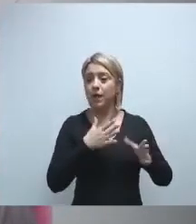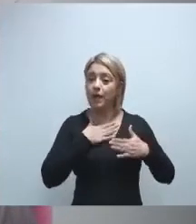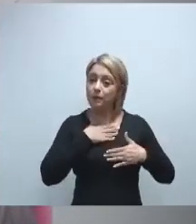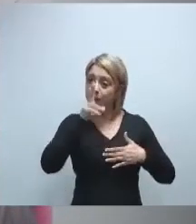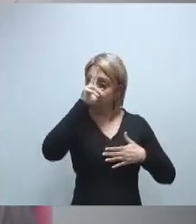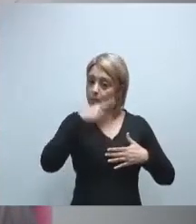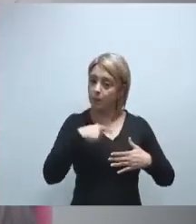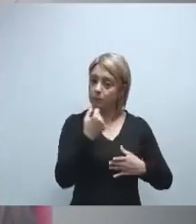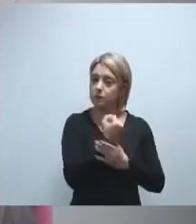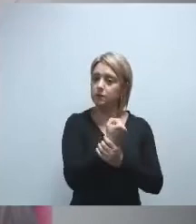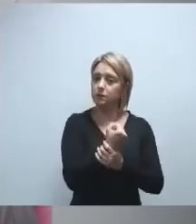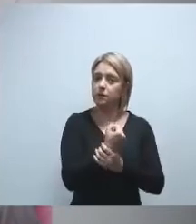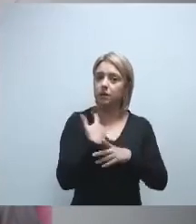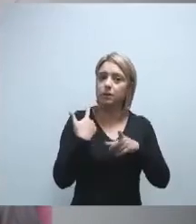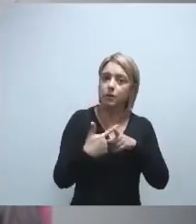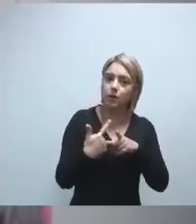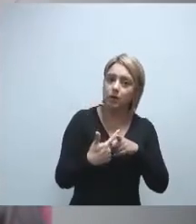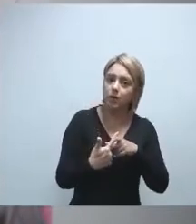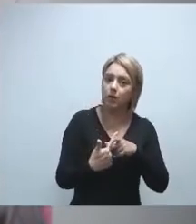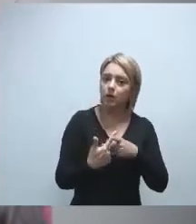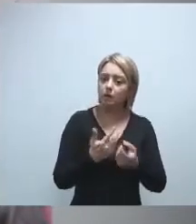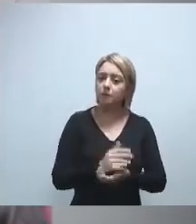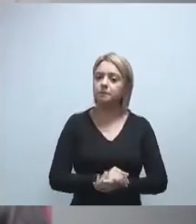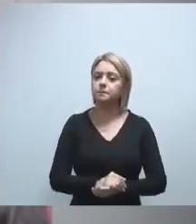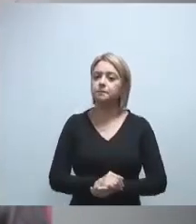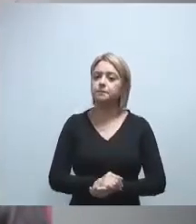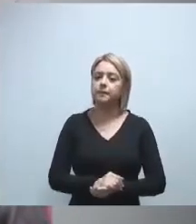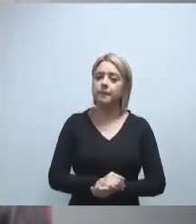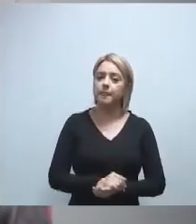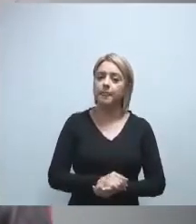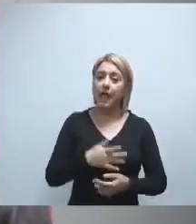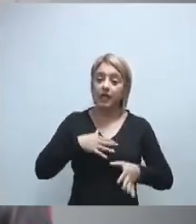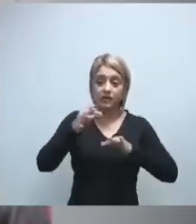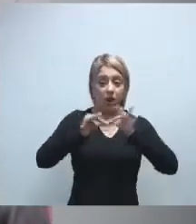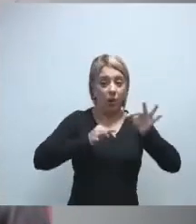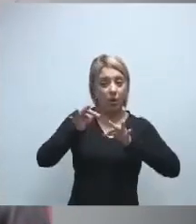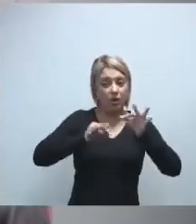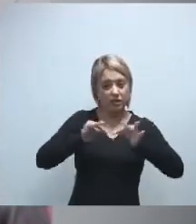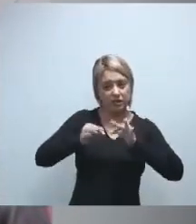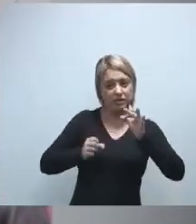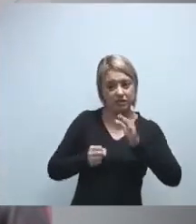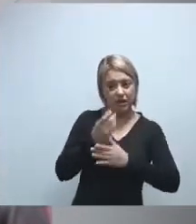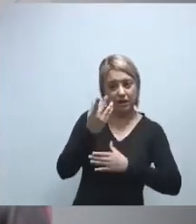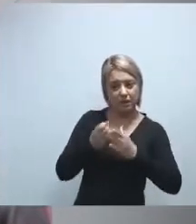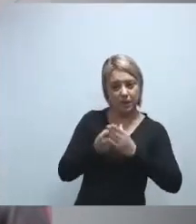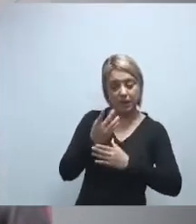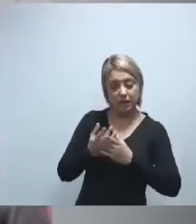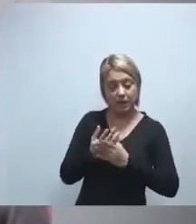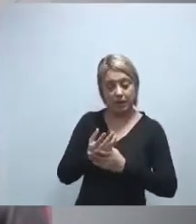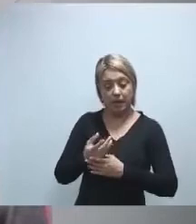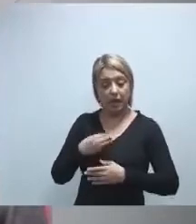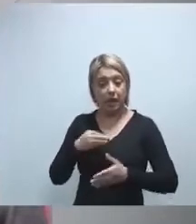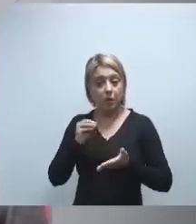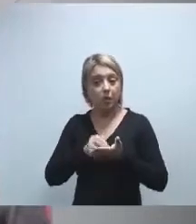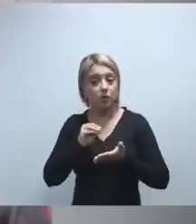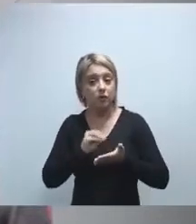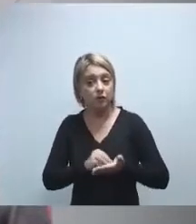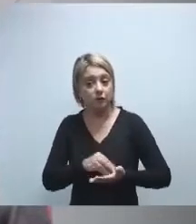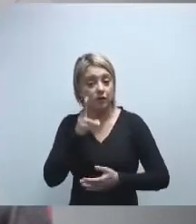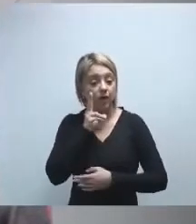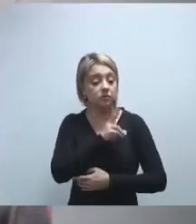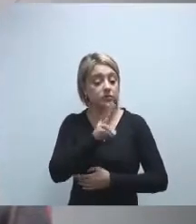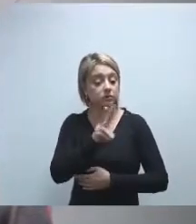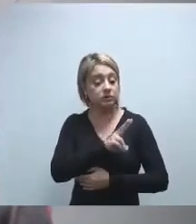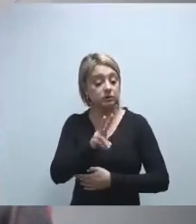disso por que por que essas organizações surgem à sombra da ausência de